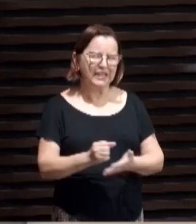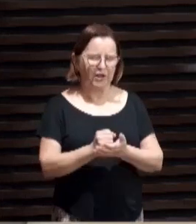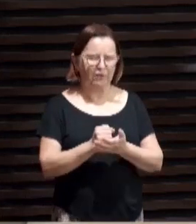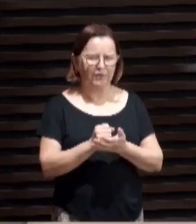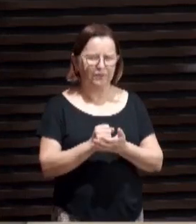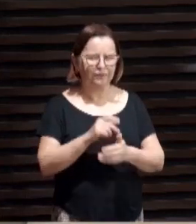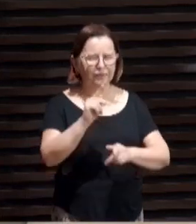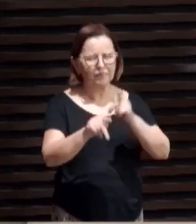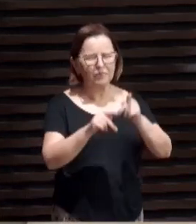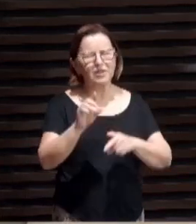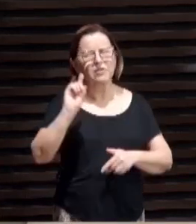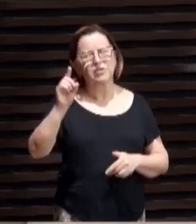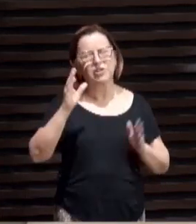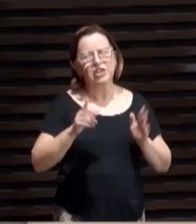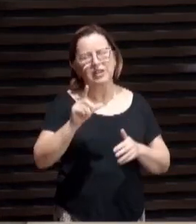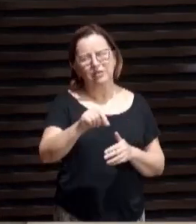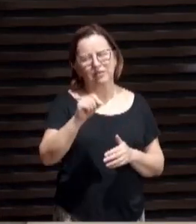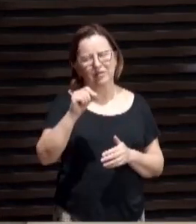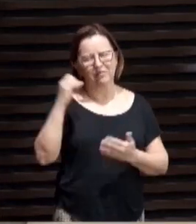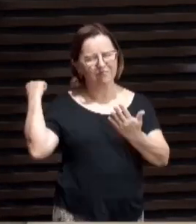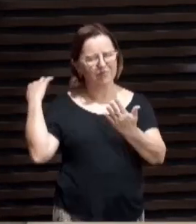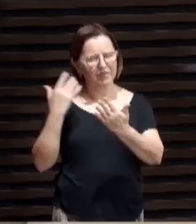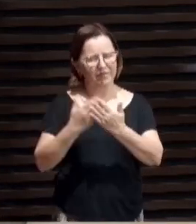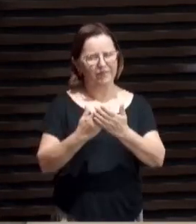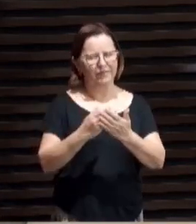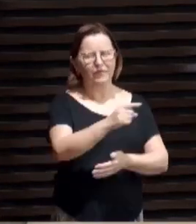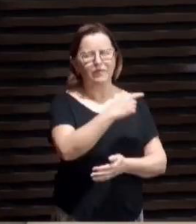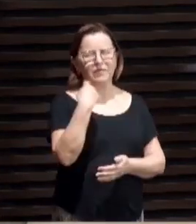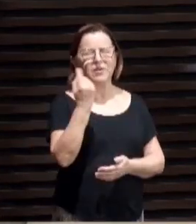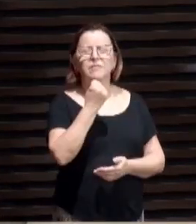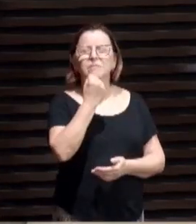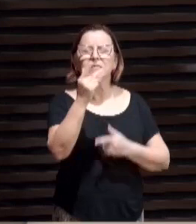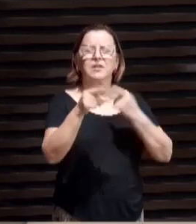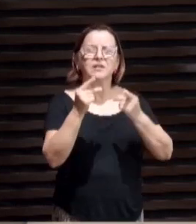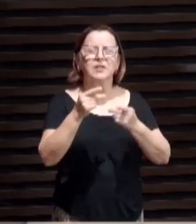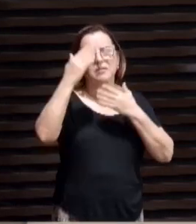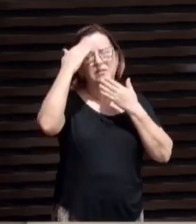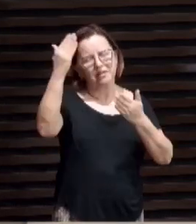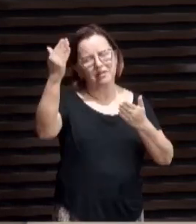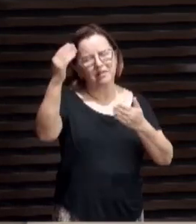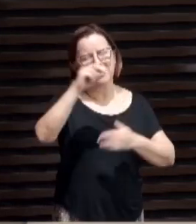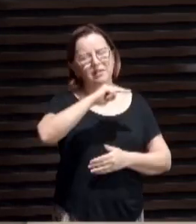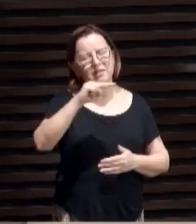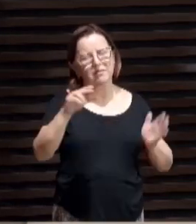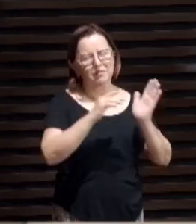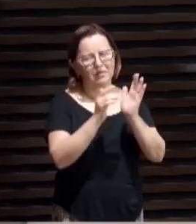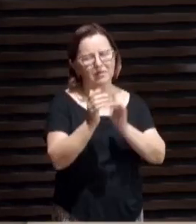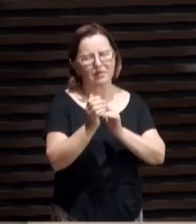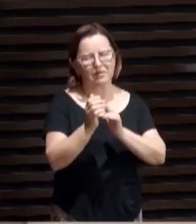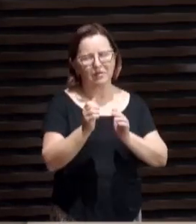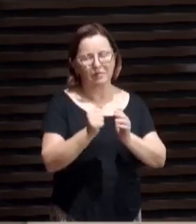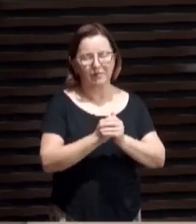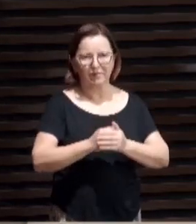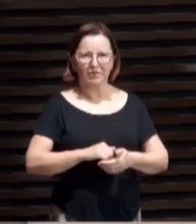tens escolhido desde a eternidade. Nós Te bendizemos, nós Te agradecemos. Em nome de Jesus.